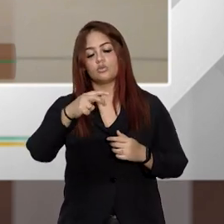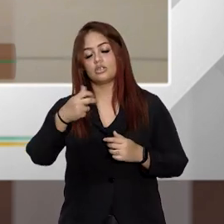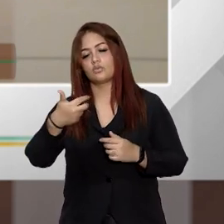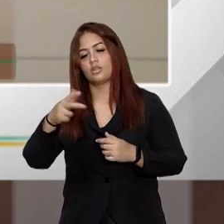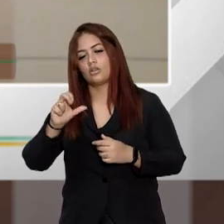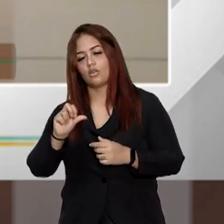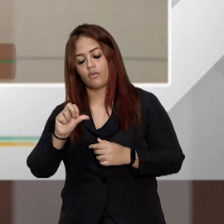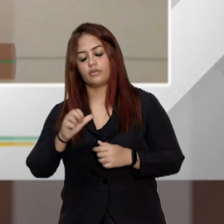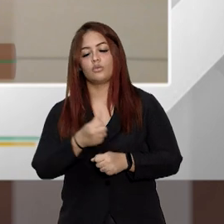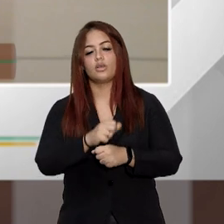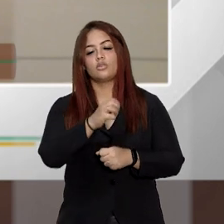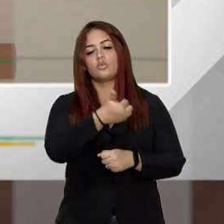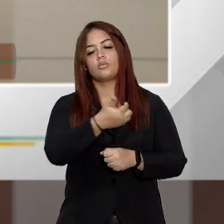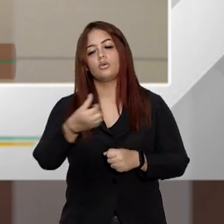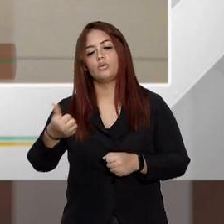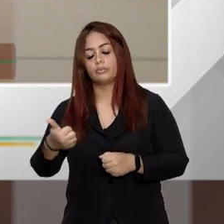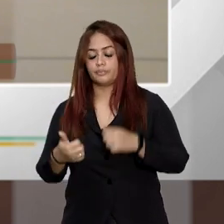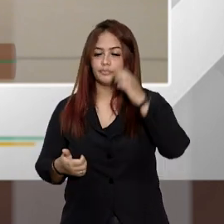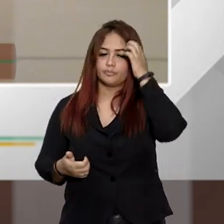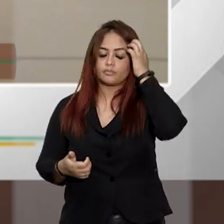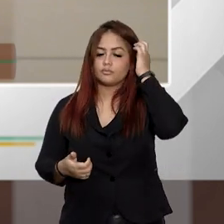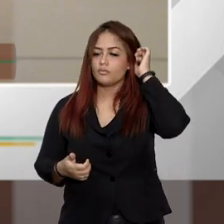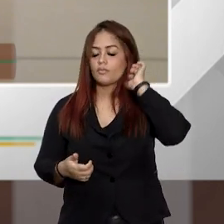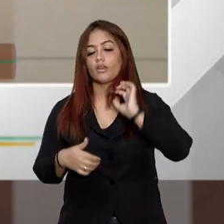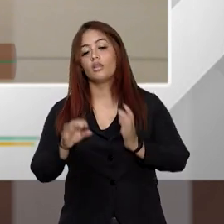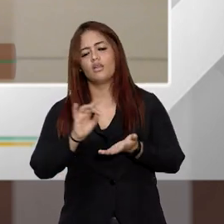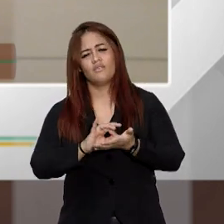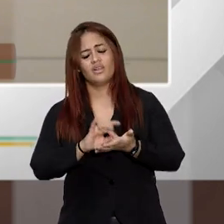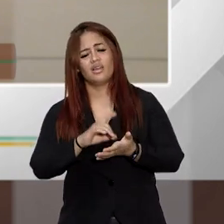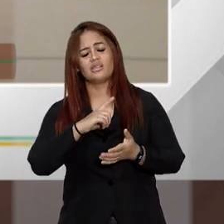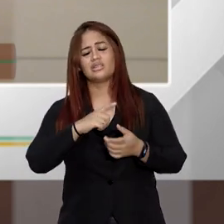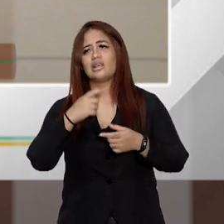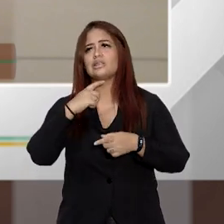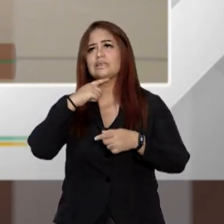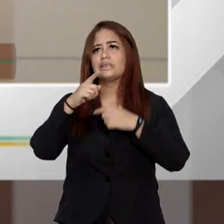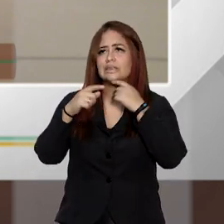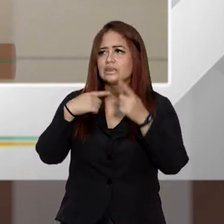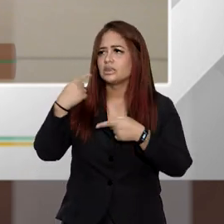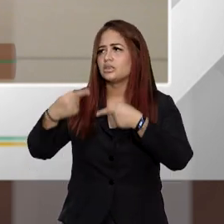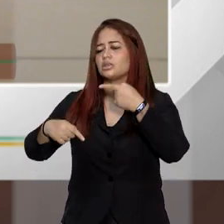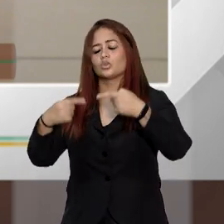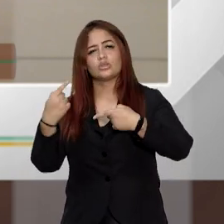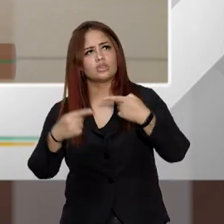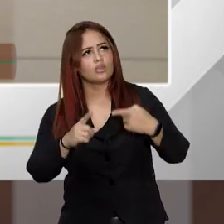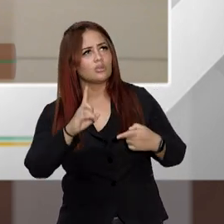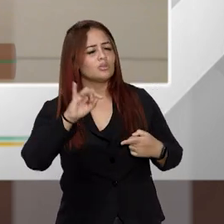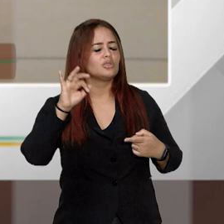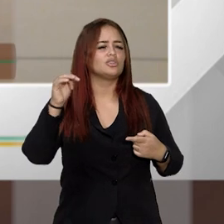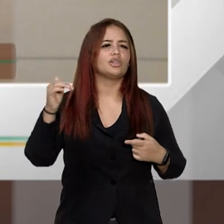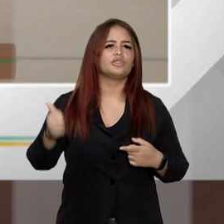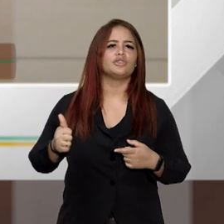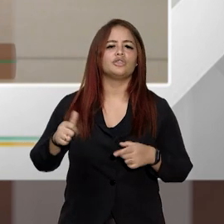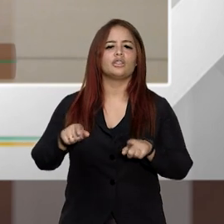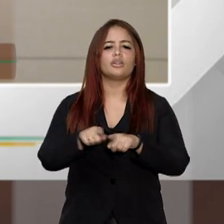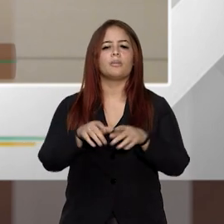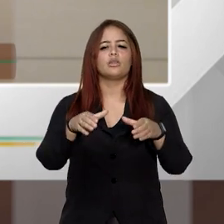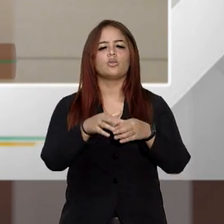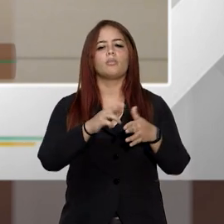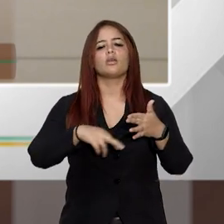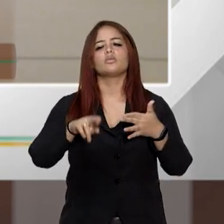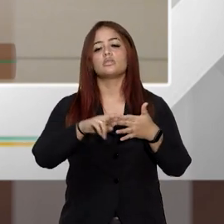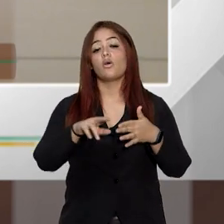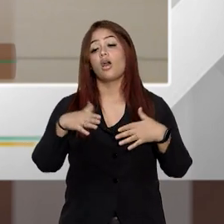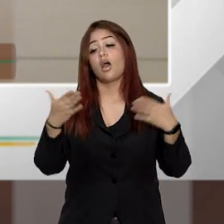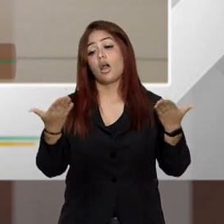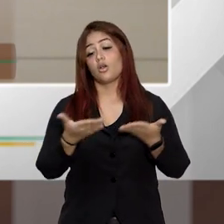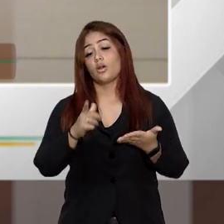2001. Na verdade, é uma questão que gerava muitas discussões no dia a dia, em juizados, em turmas recursais, e agora tem um